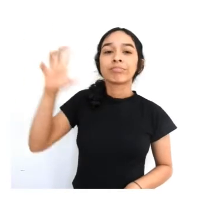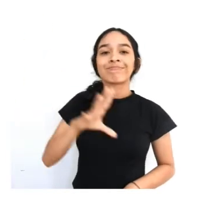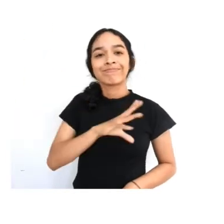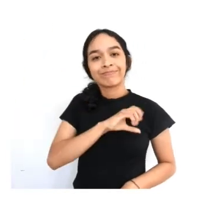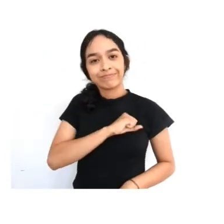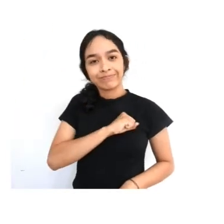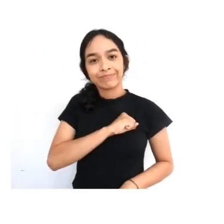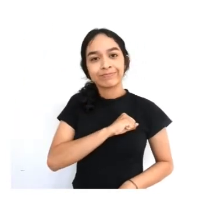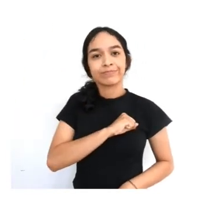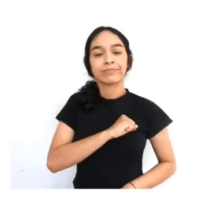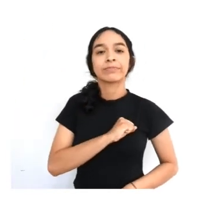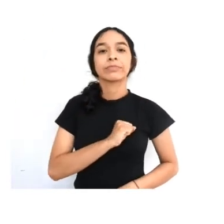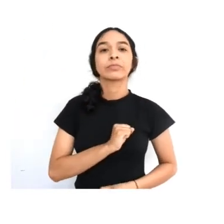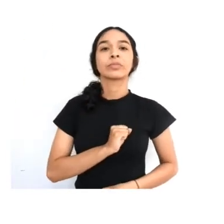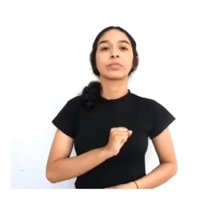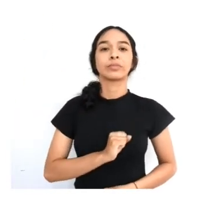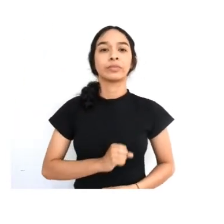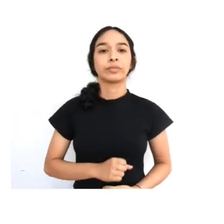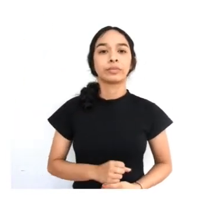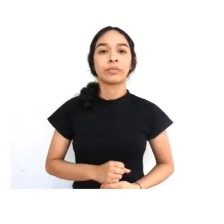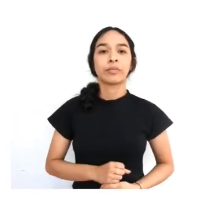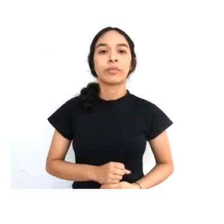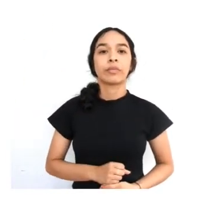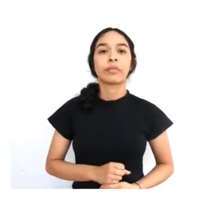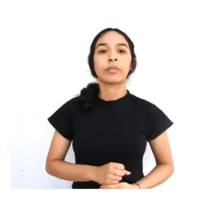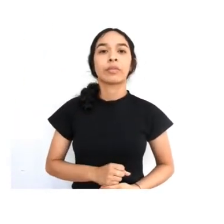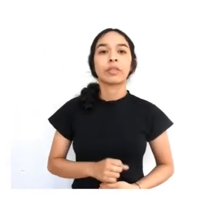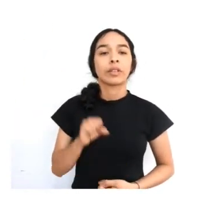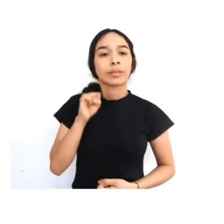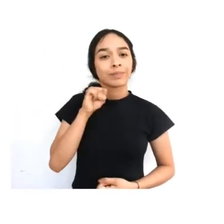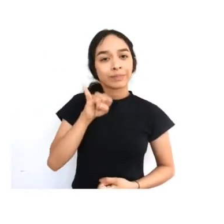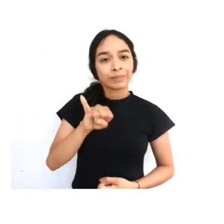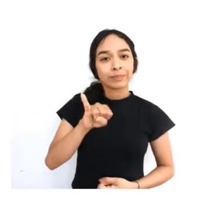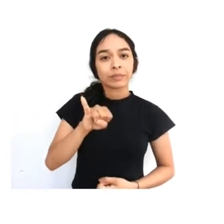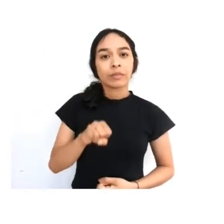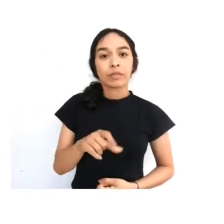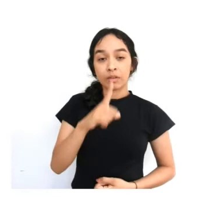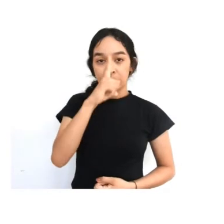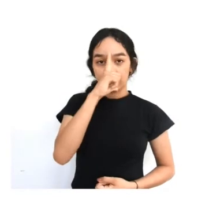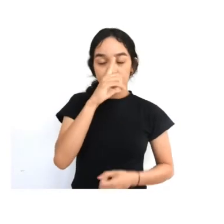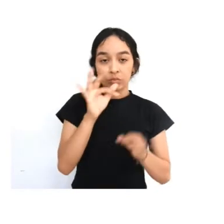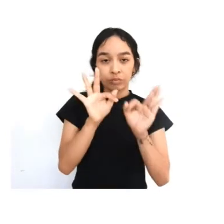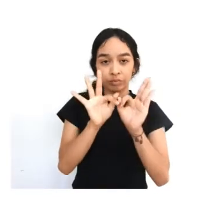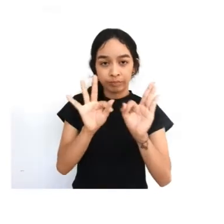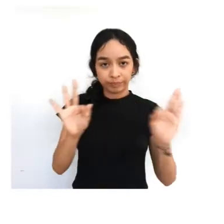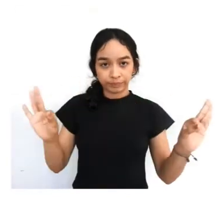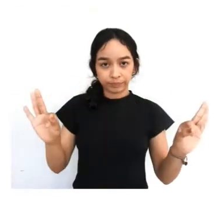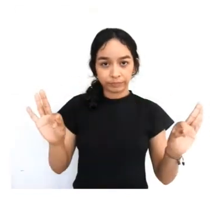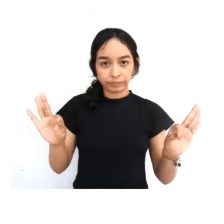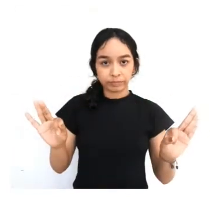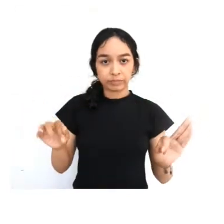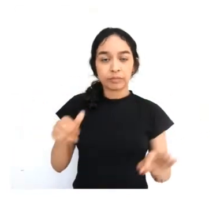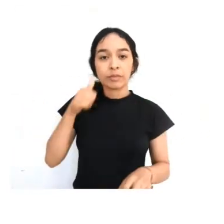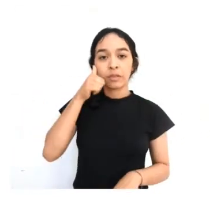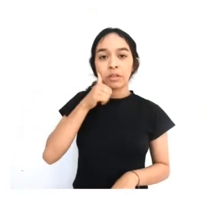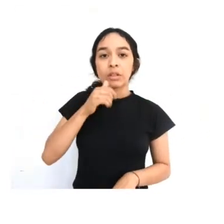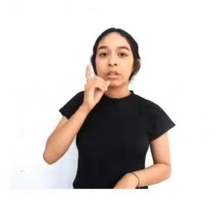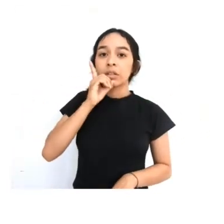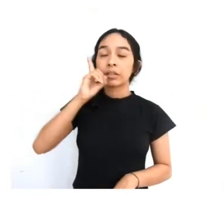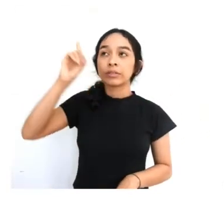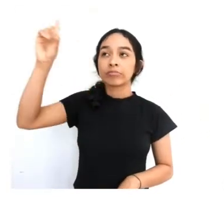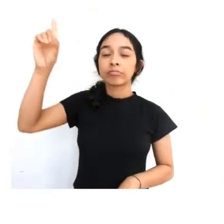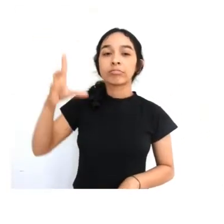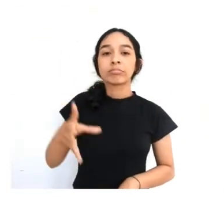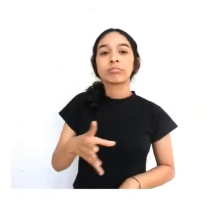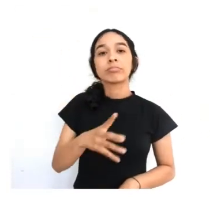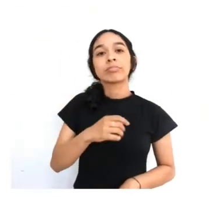poeta amate, não haverá alteração de significado. Mesmo eu